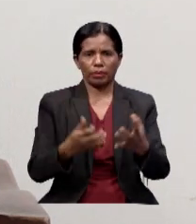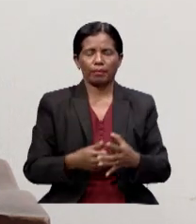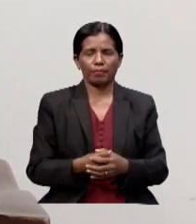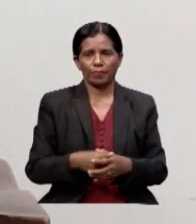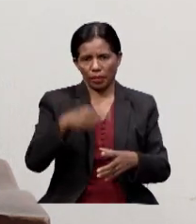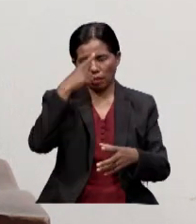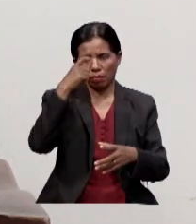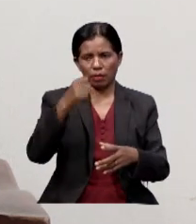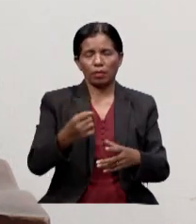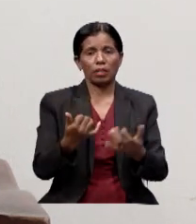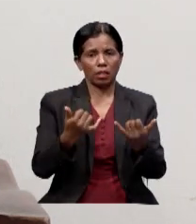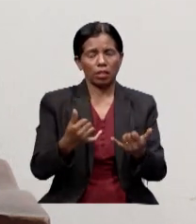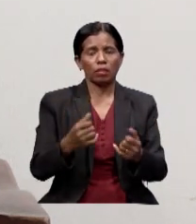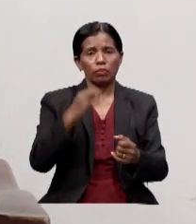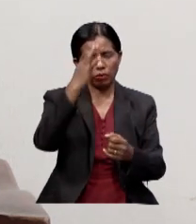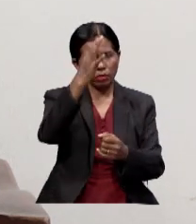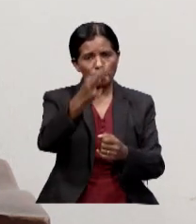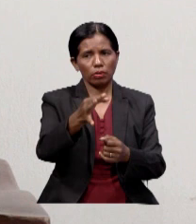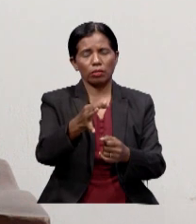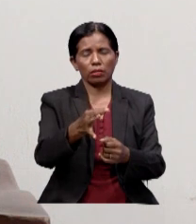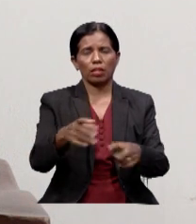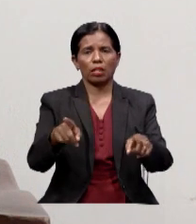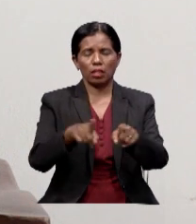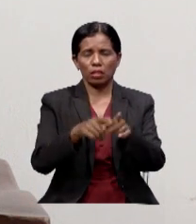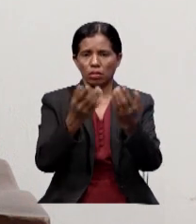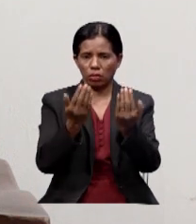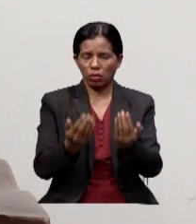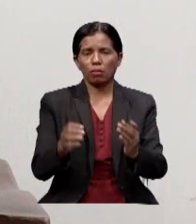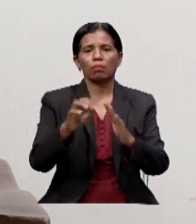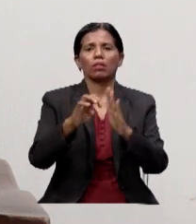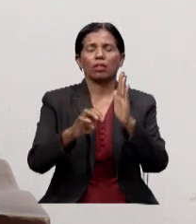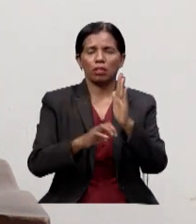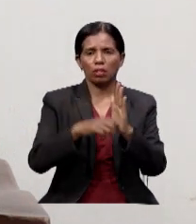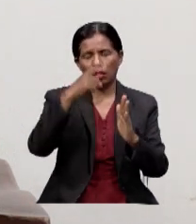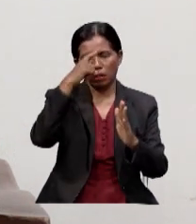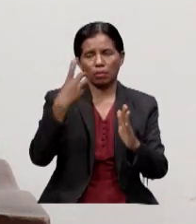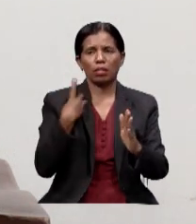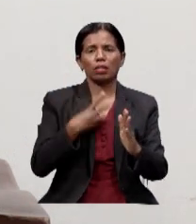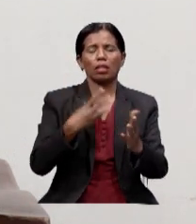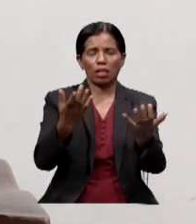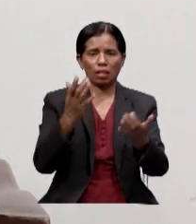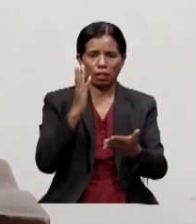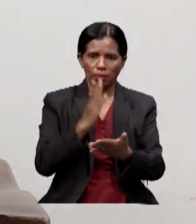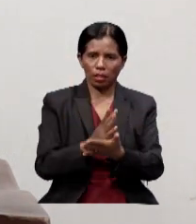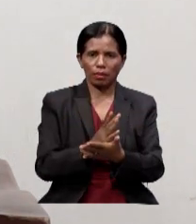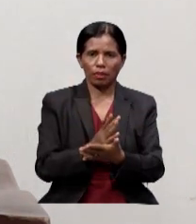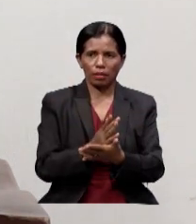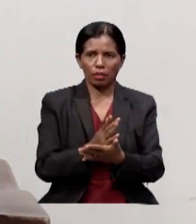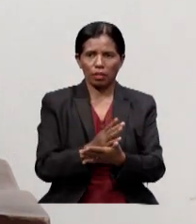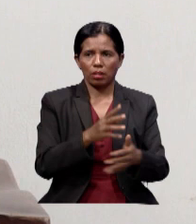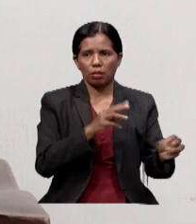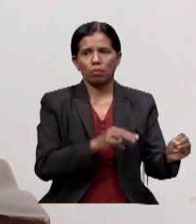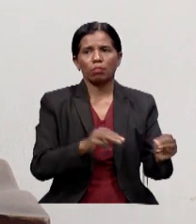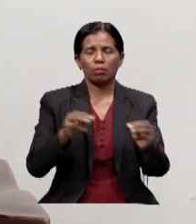nem maca, ida nem a bambairo se sai custo ida todo amba estado. Também nem ita hakarak prevene para muda é